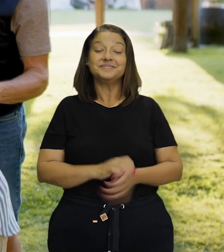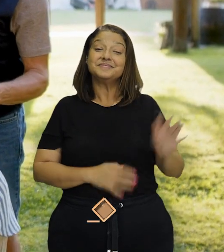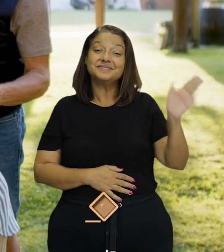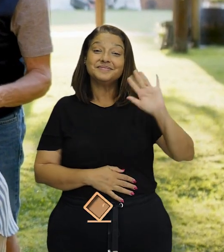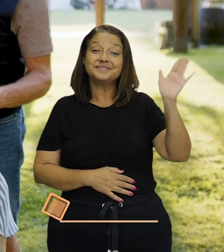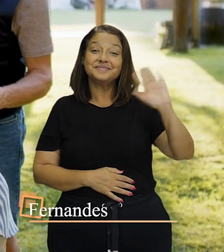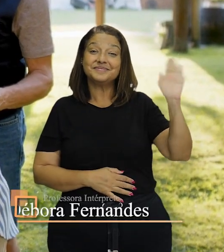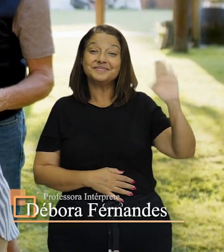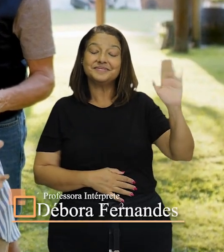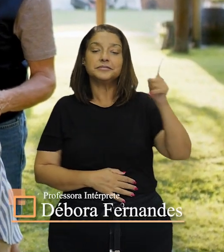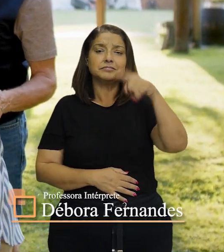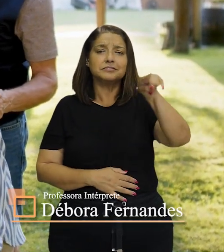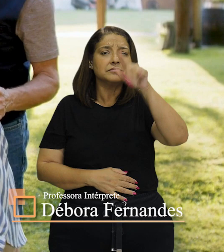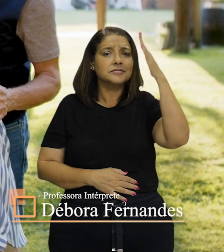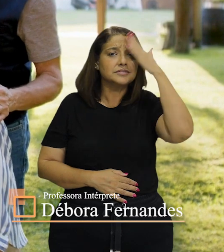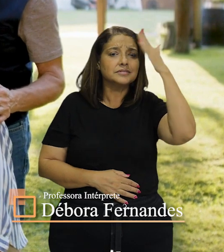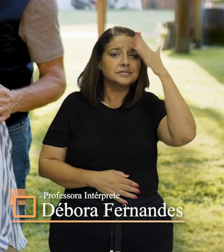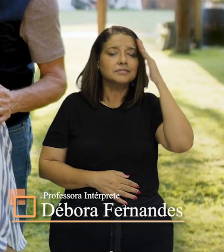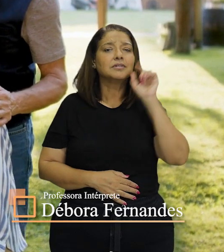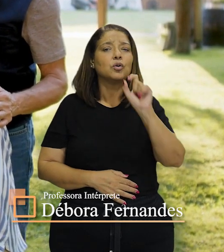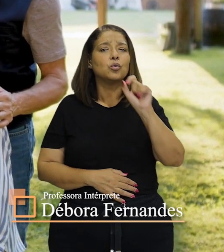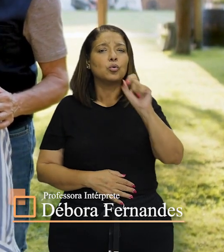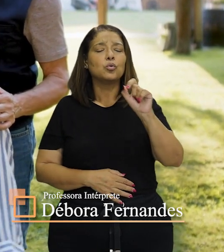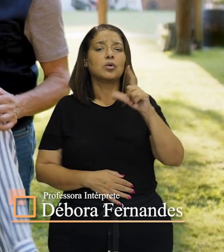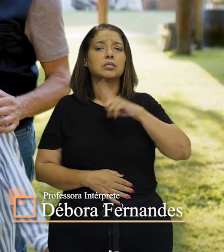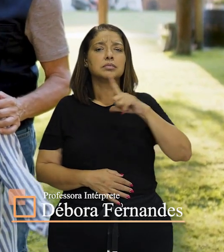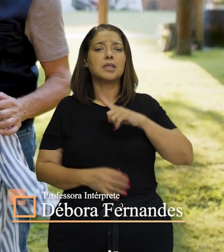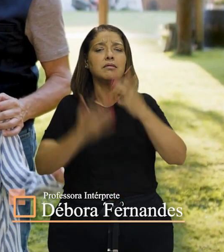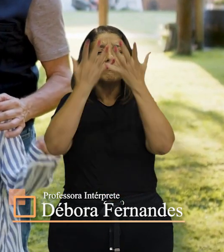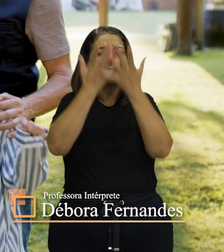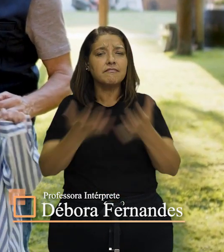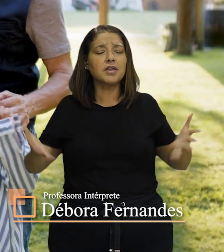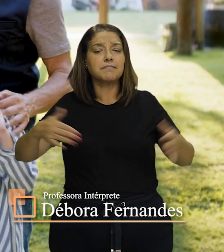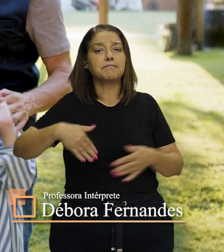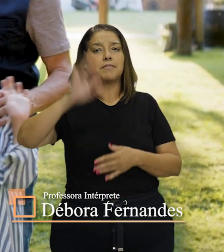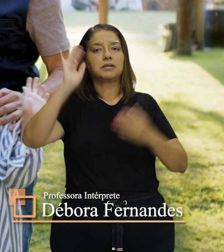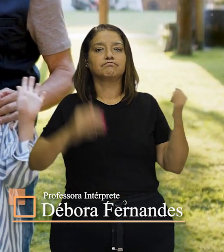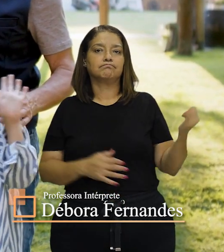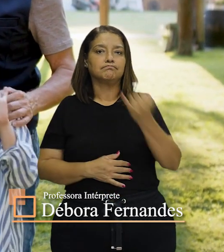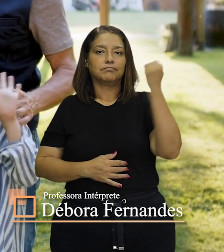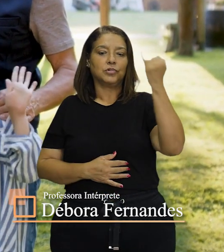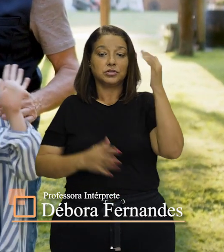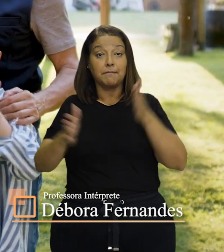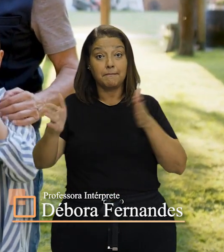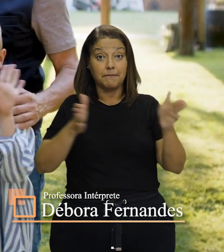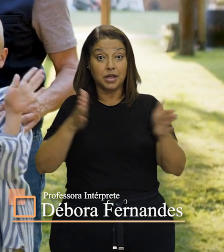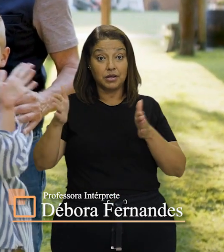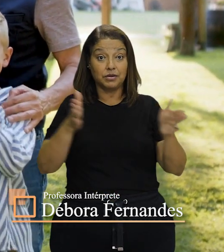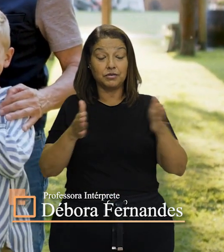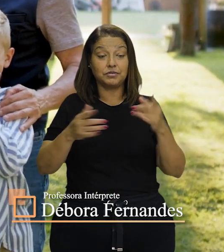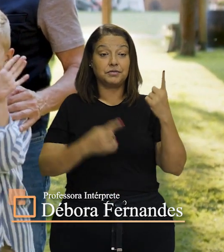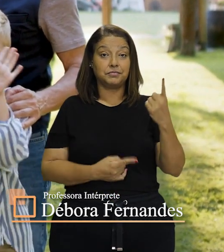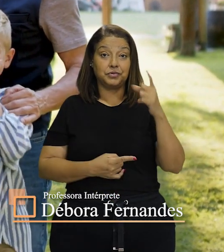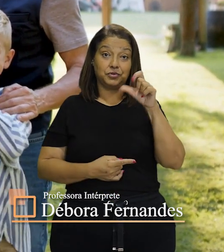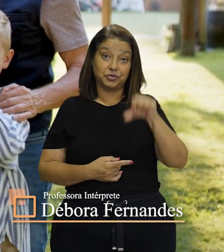Olá, pessoal! Vocês sabiam que entre os eventos mais significativos do período pré-golpe de